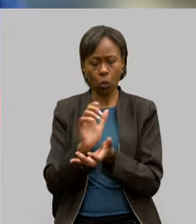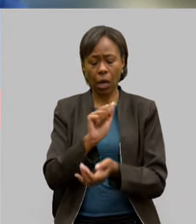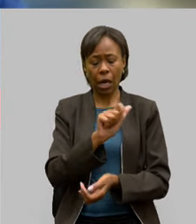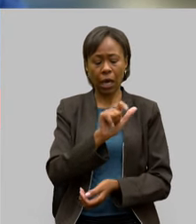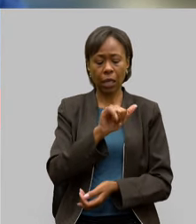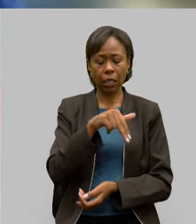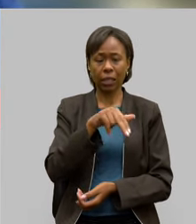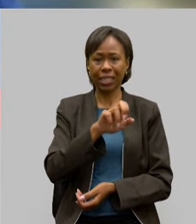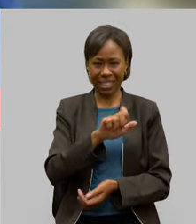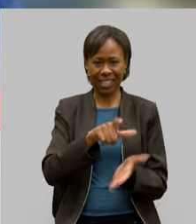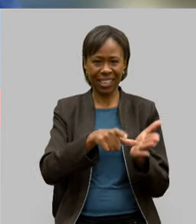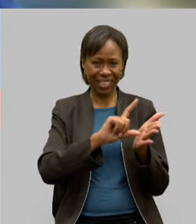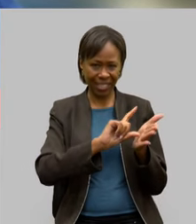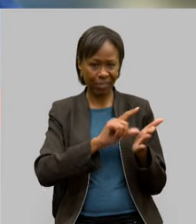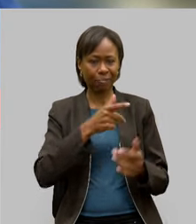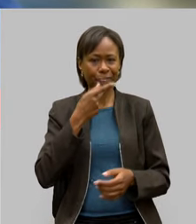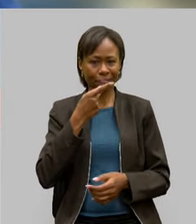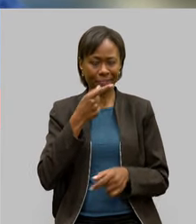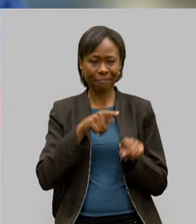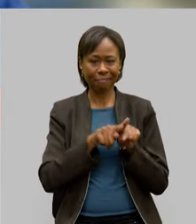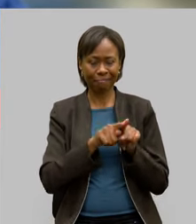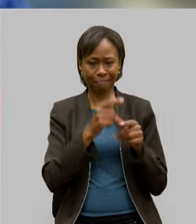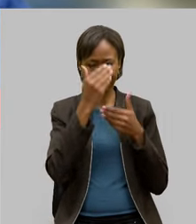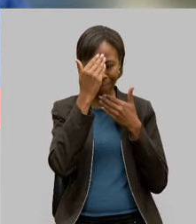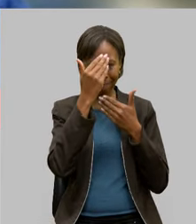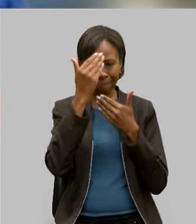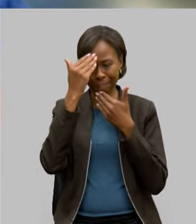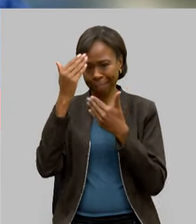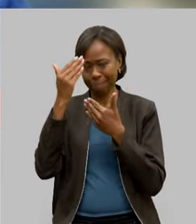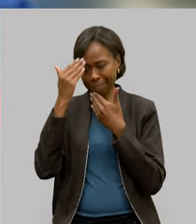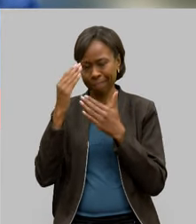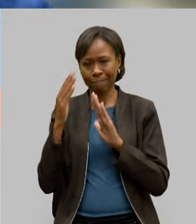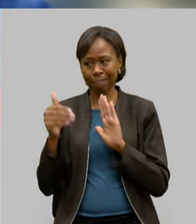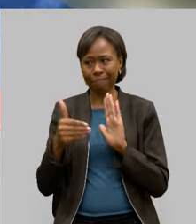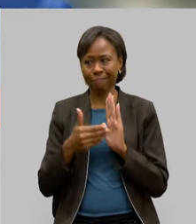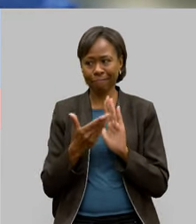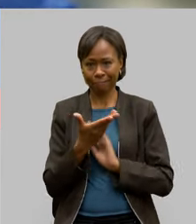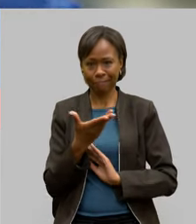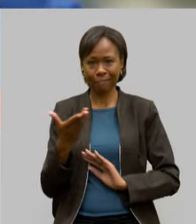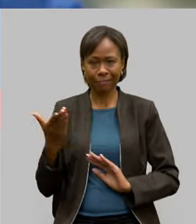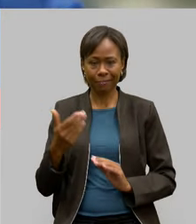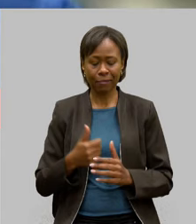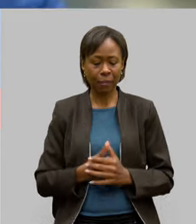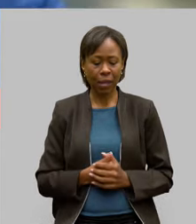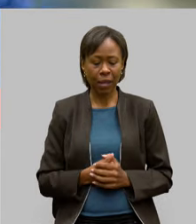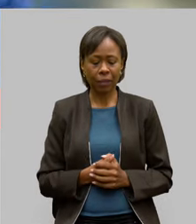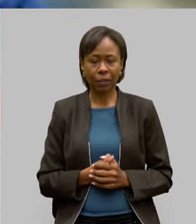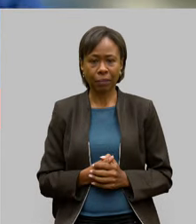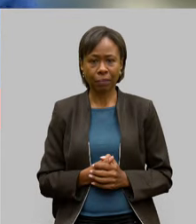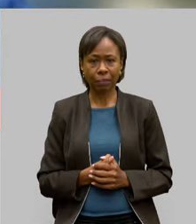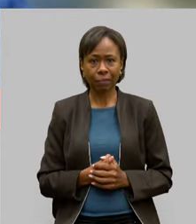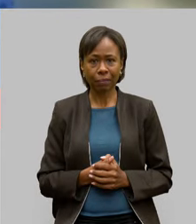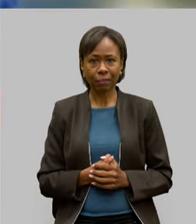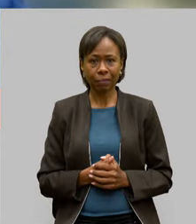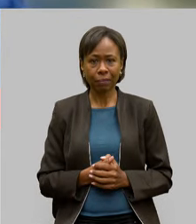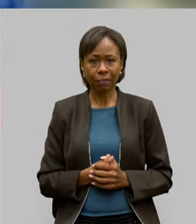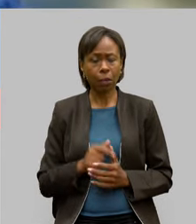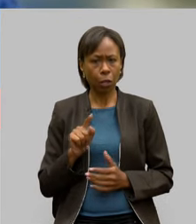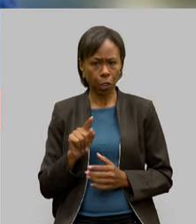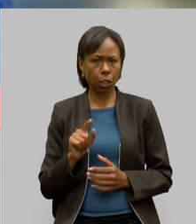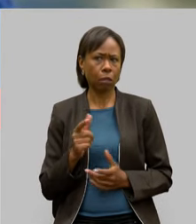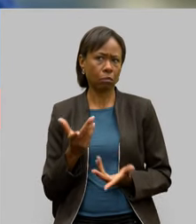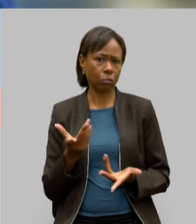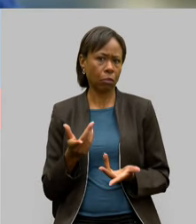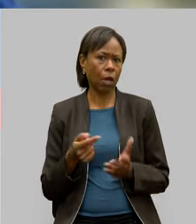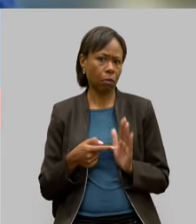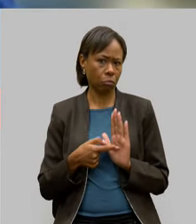sendo sendo convidados para esse evento né então Agradeço a todos por eh por por est realizando isso num espaço público